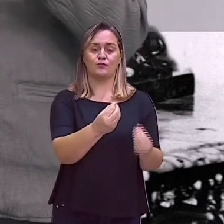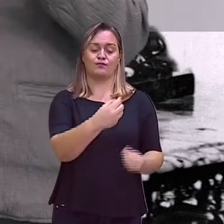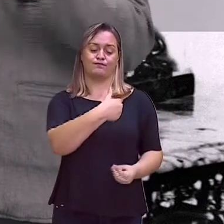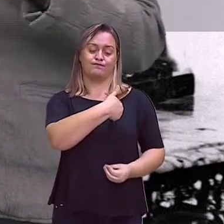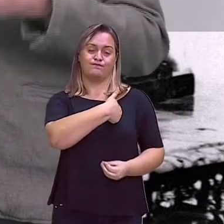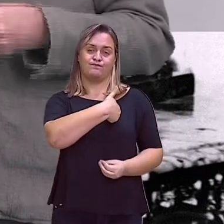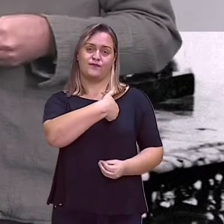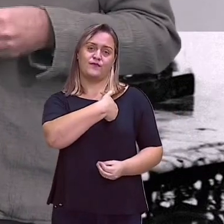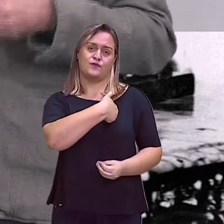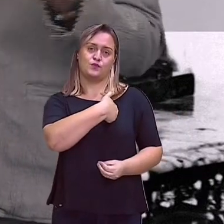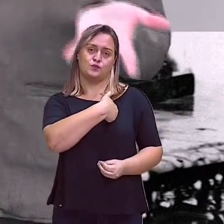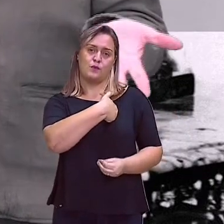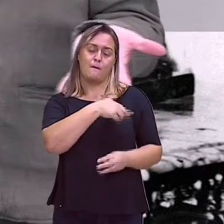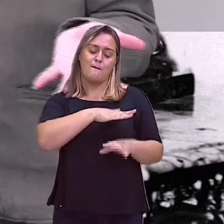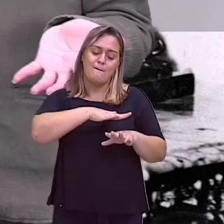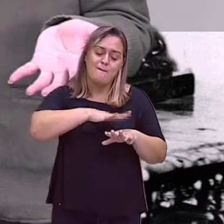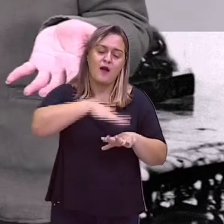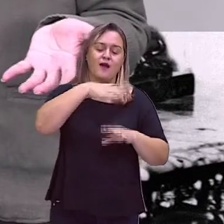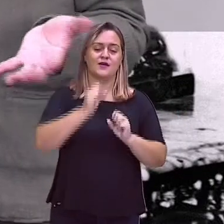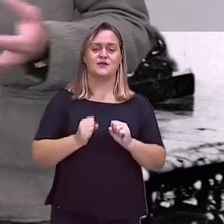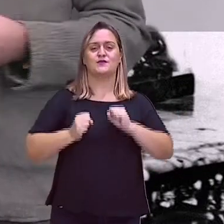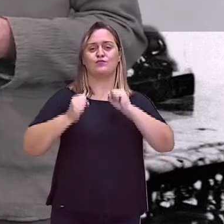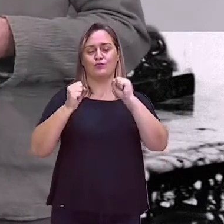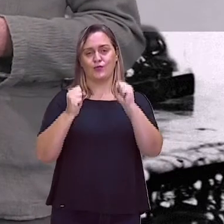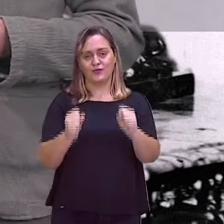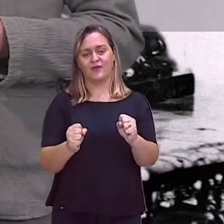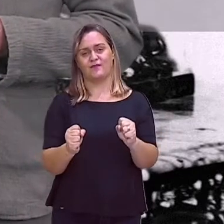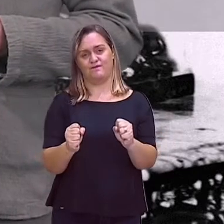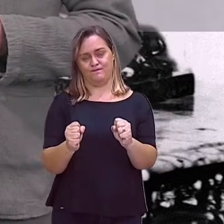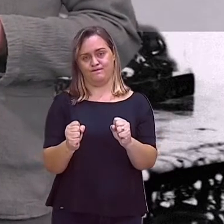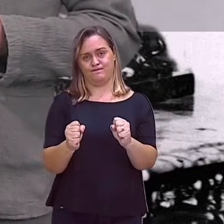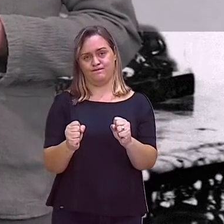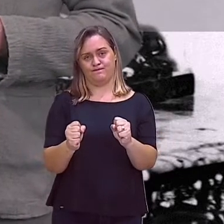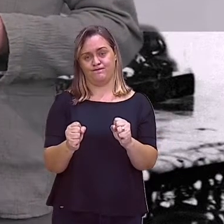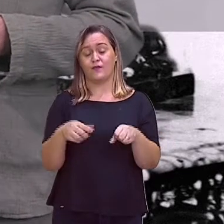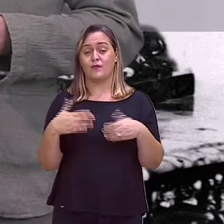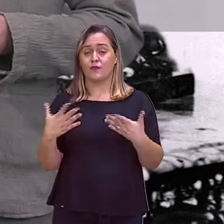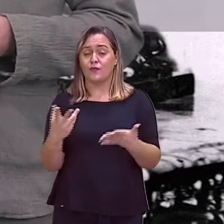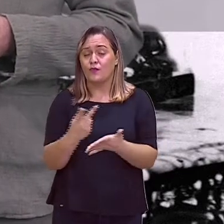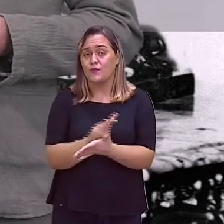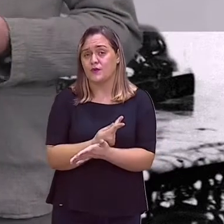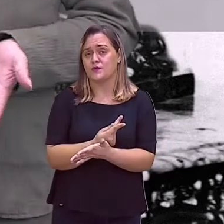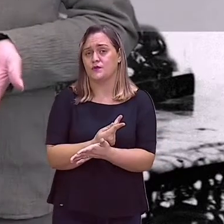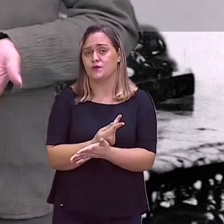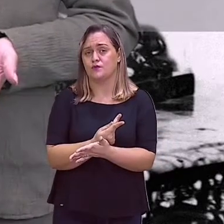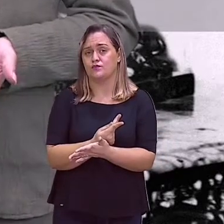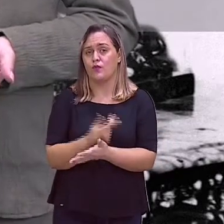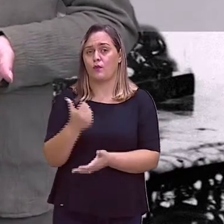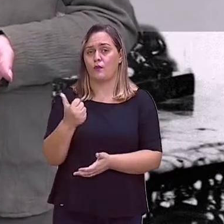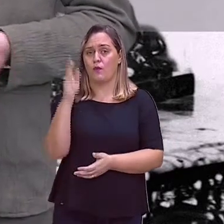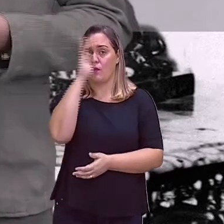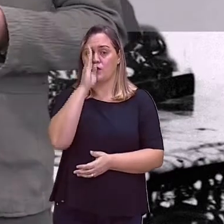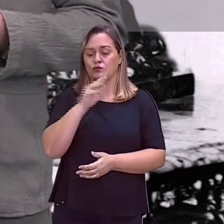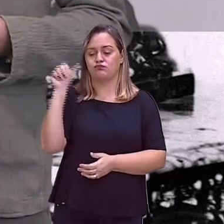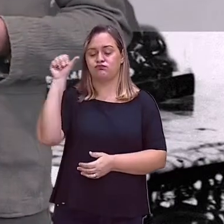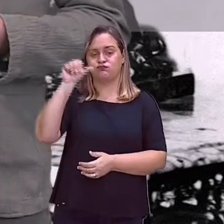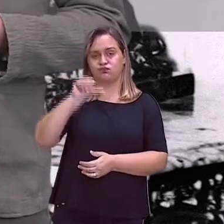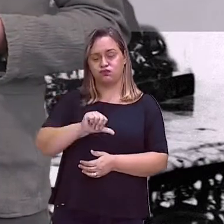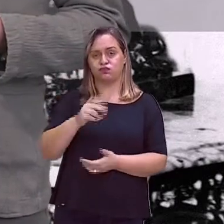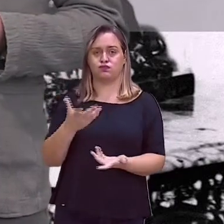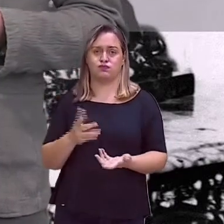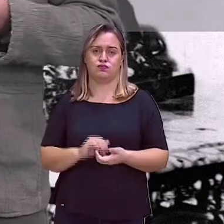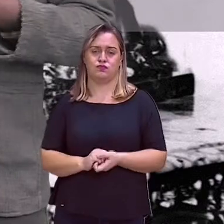Vargas os amplos poderes que ele desejava. Quando aconteceu a intentona, a situação piorou. Vargas